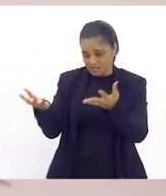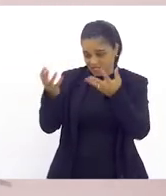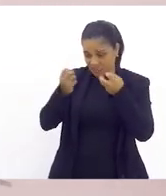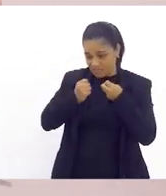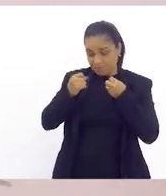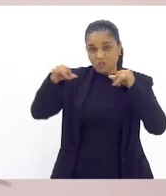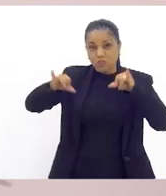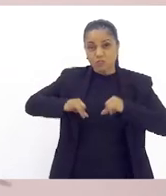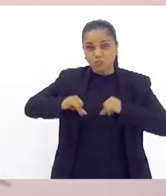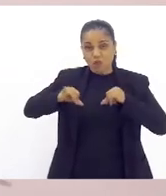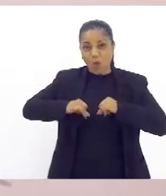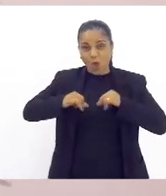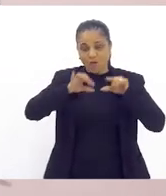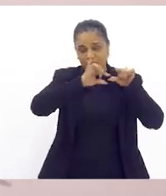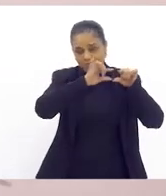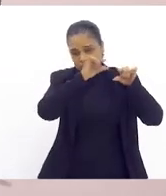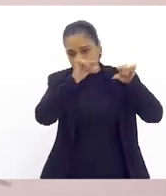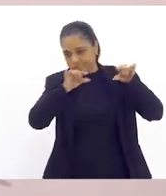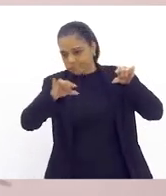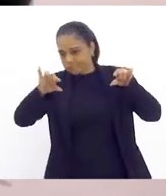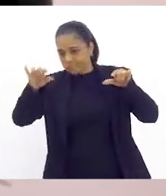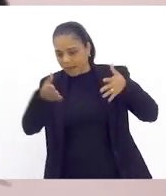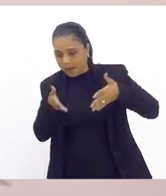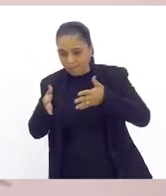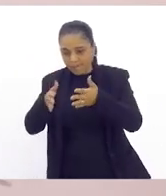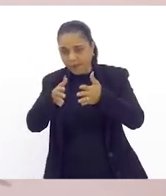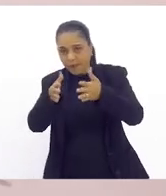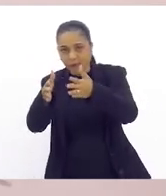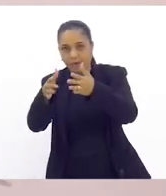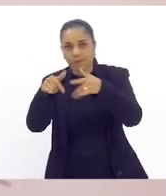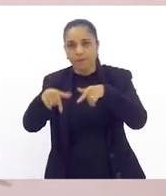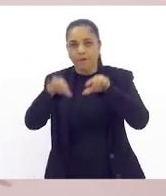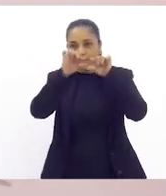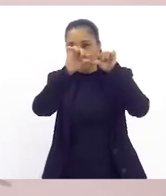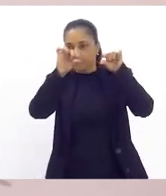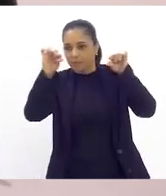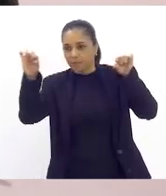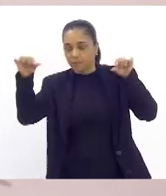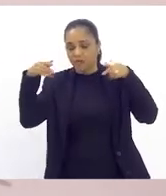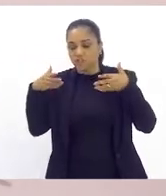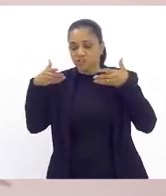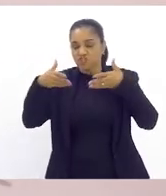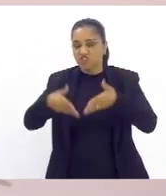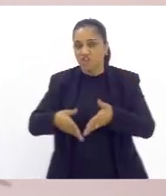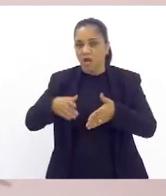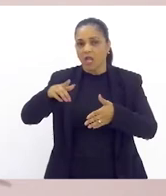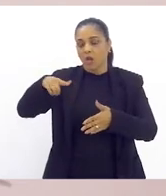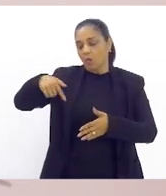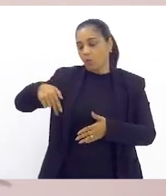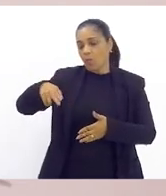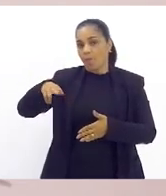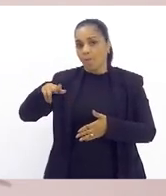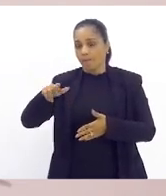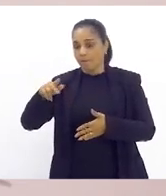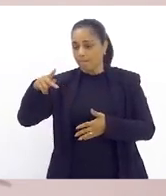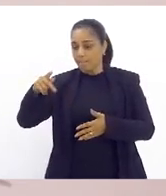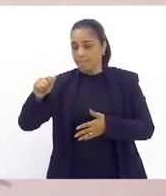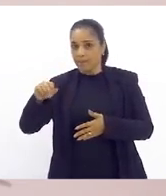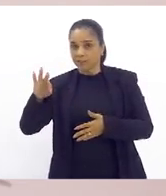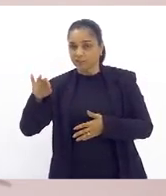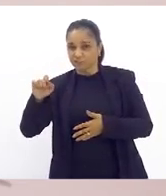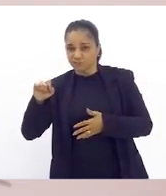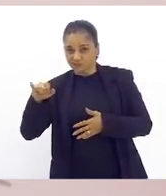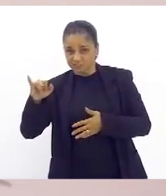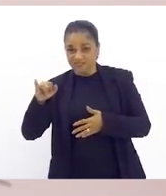conta desse percurso todo que vem que tem que tem que passar até chegar com a x muitas árvores então a gente pede